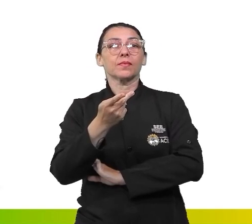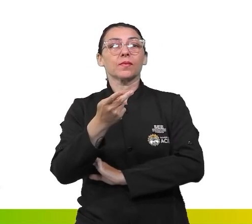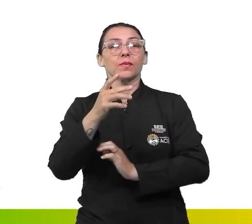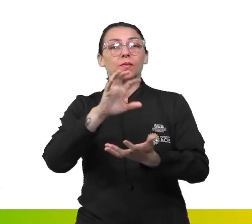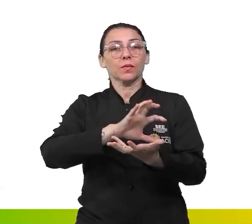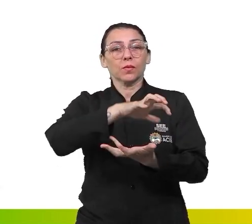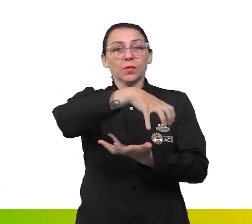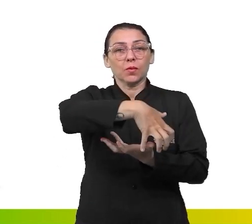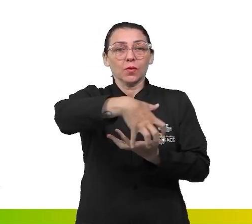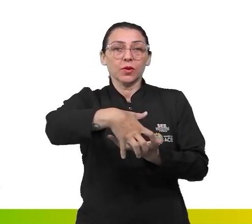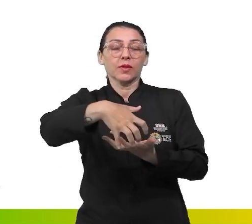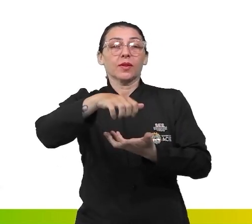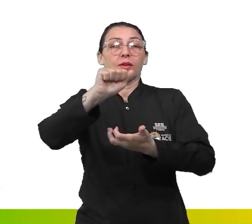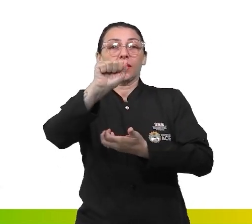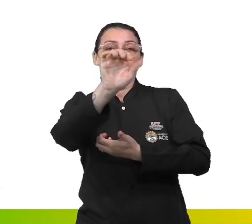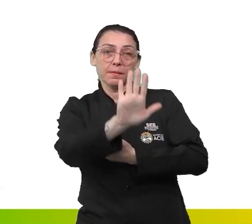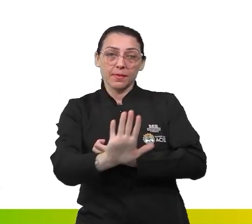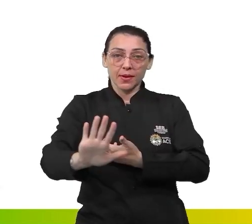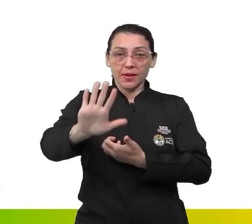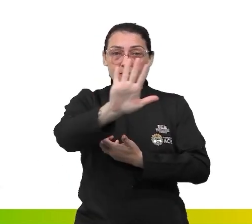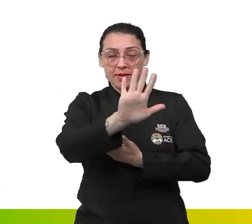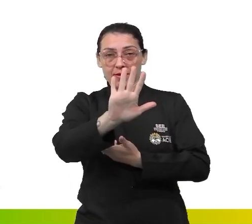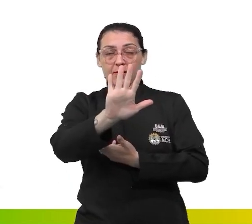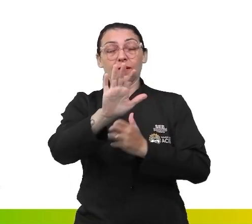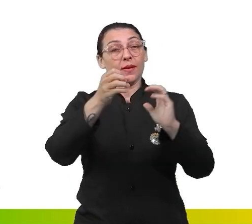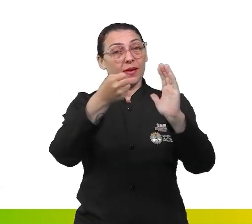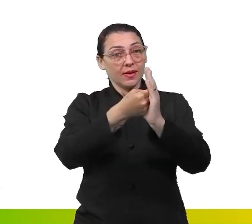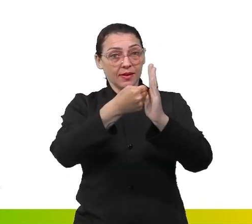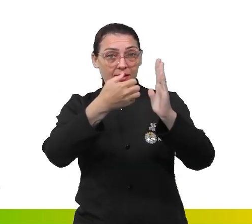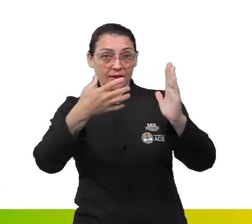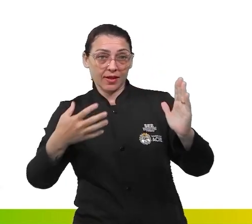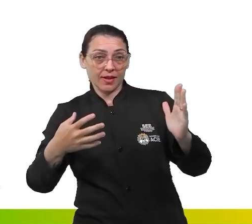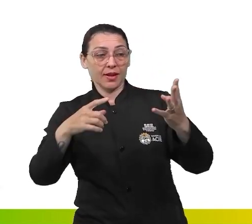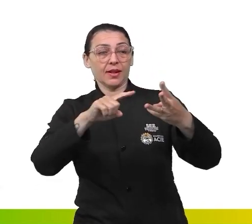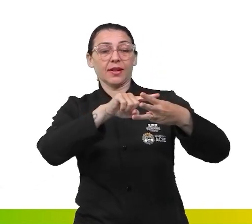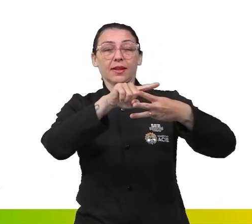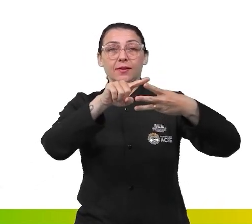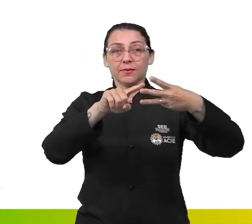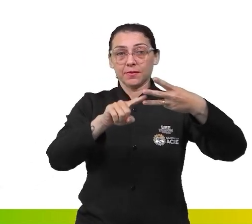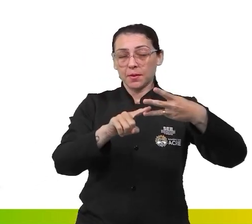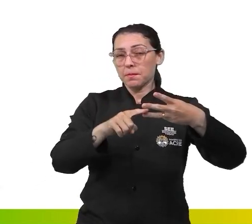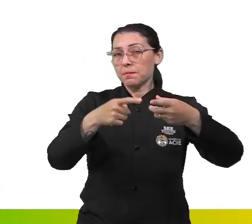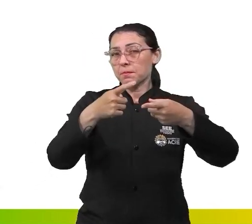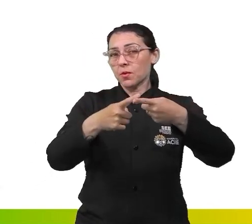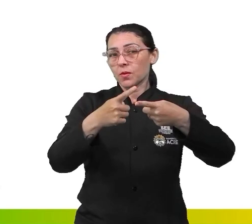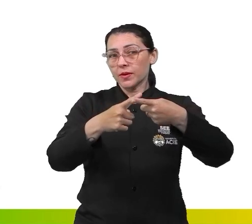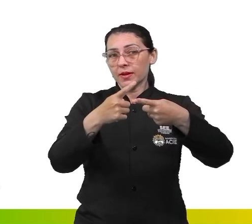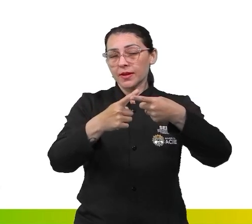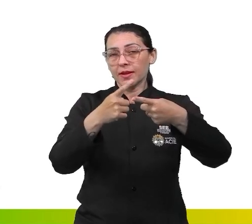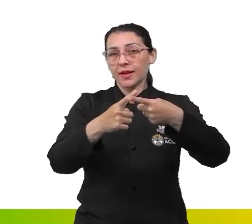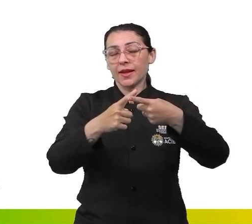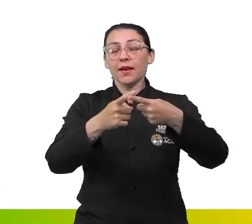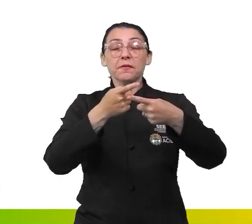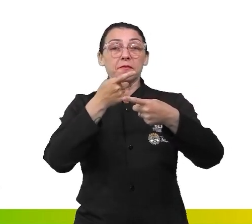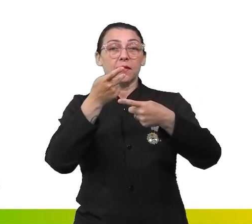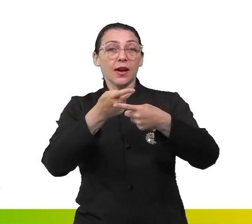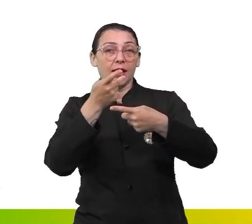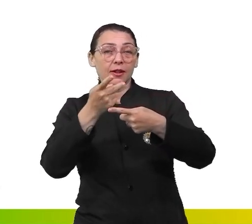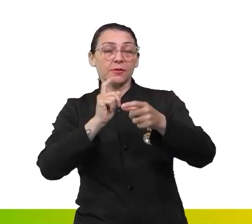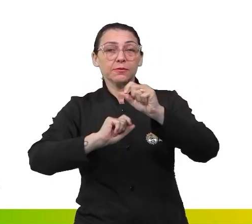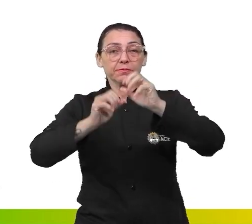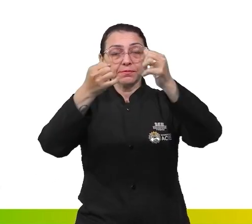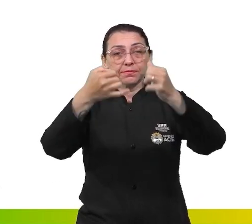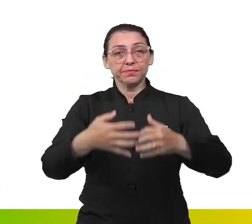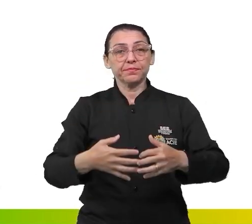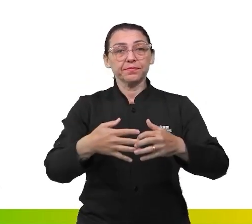americano. Só que o tema diz os aspectos físicos, bióticos e abióticos das Américas. Por quê? Porque quando a gente leva em consideração